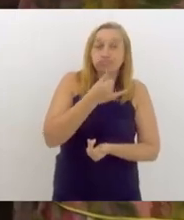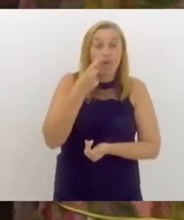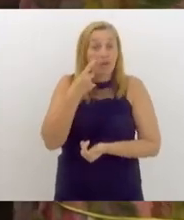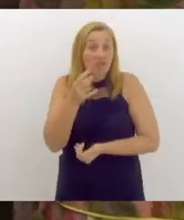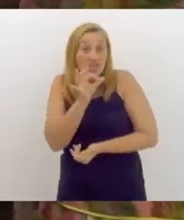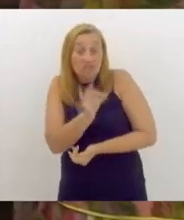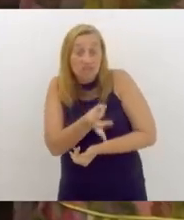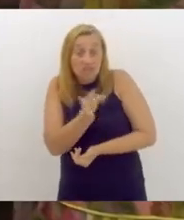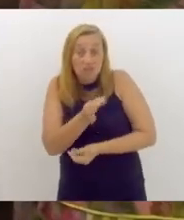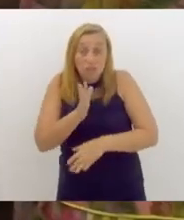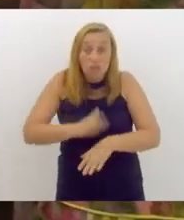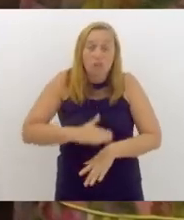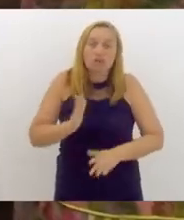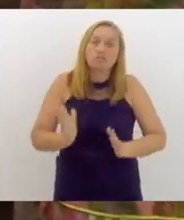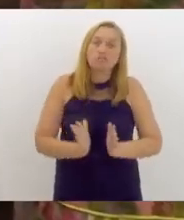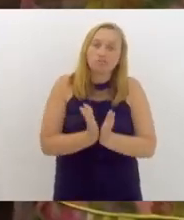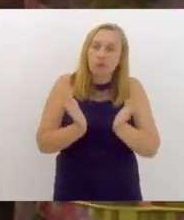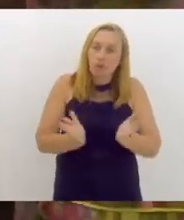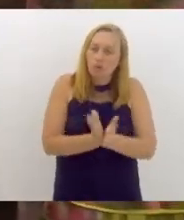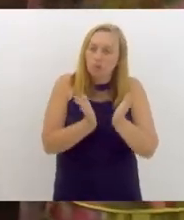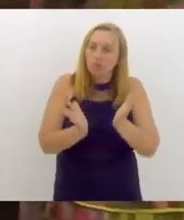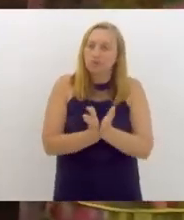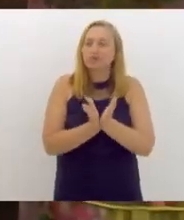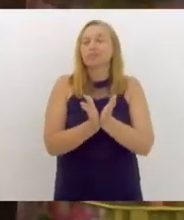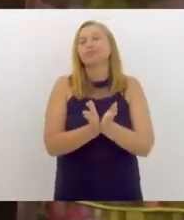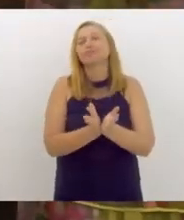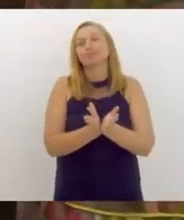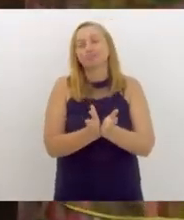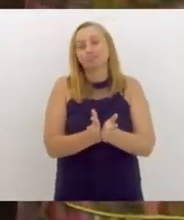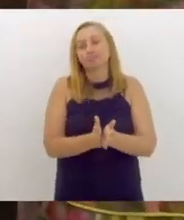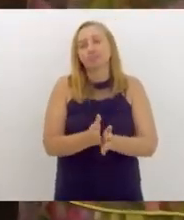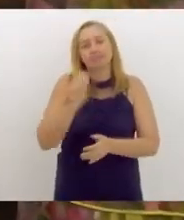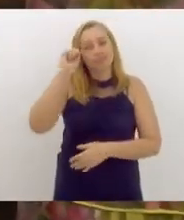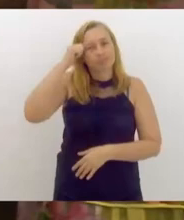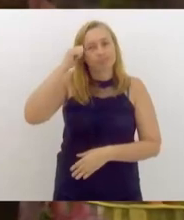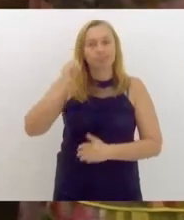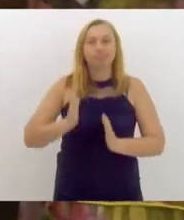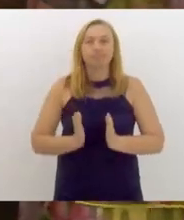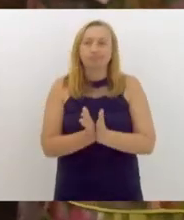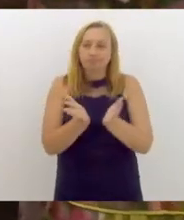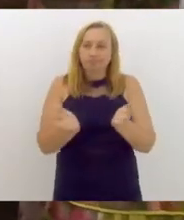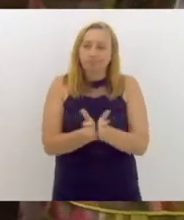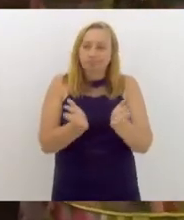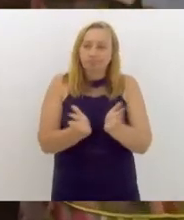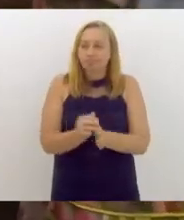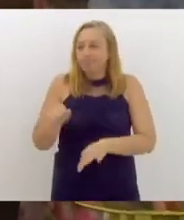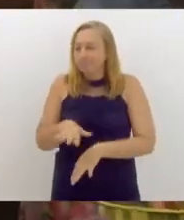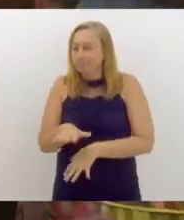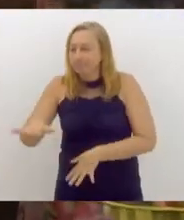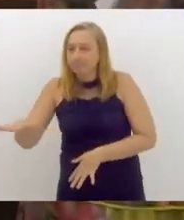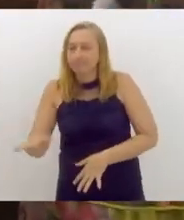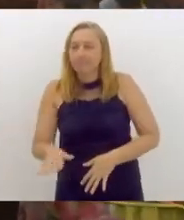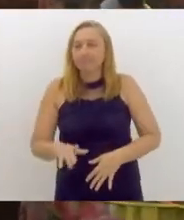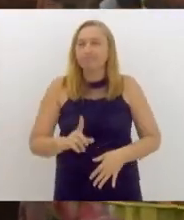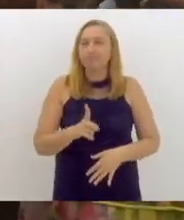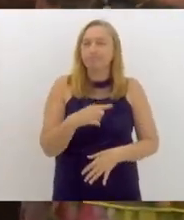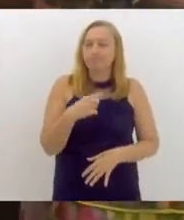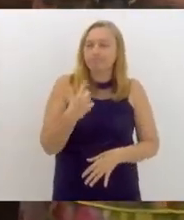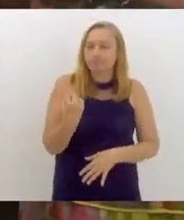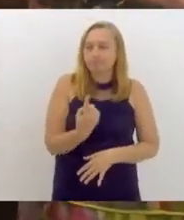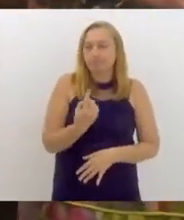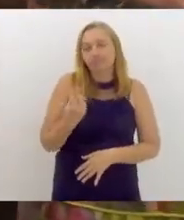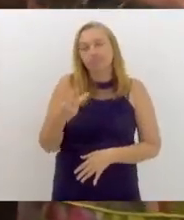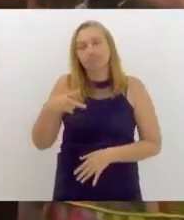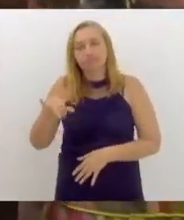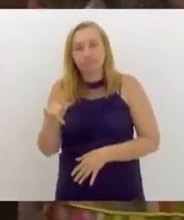exatamente os mais prejudicados, que são as pessoas pretas e pobres de favelas e periferias. E quando a gente vai pôr